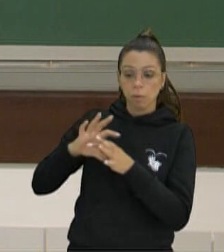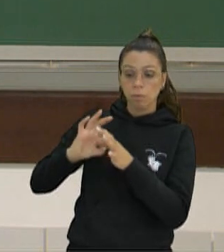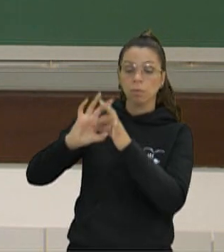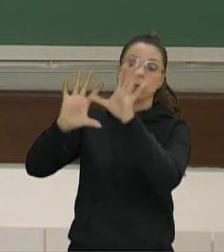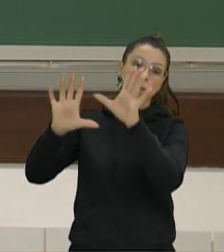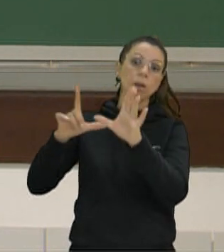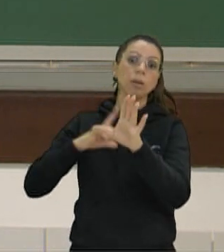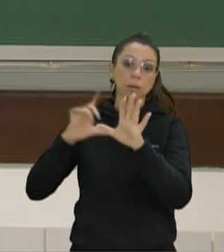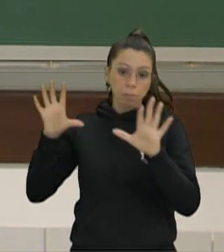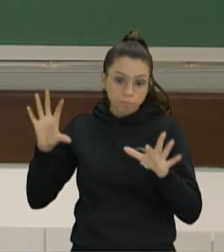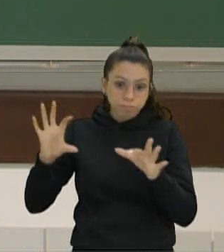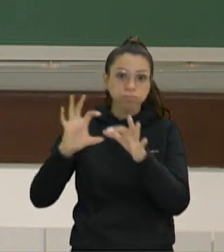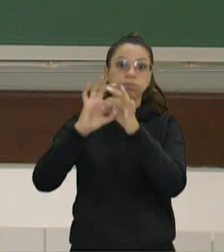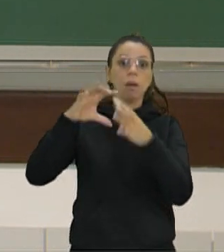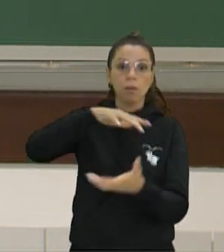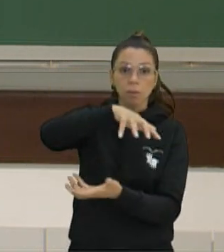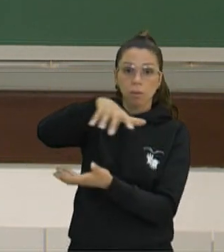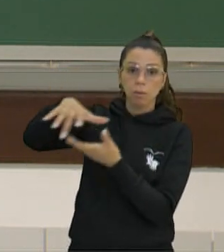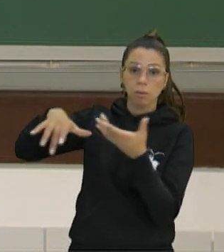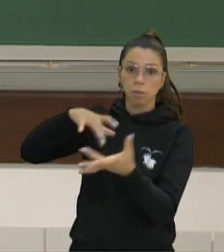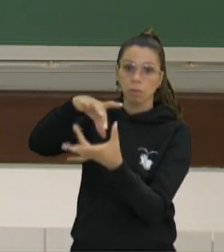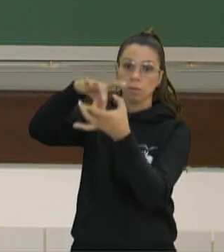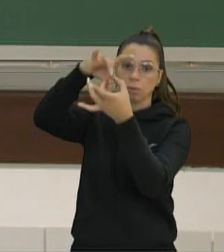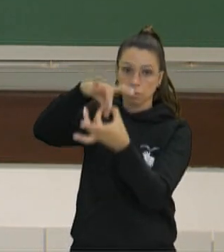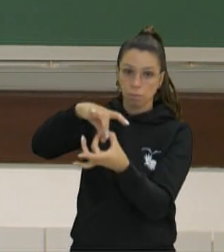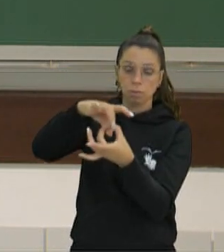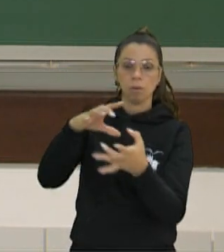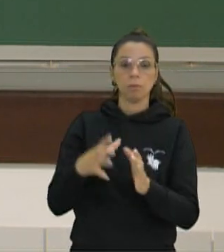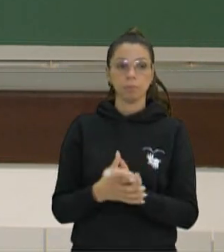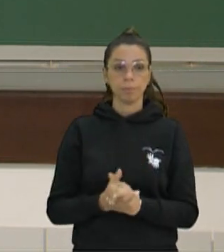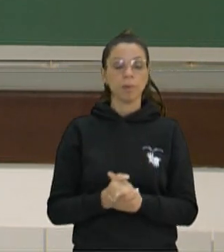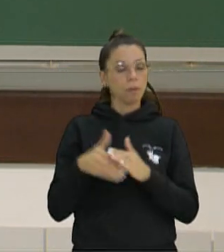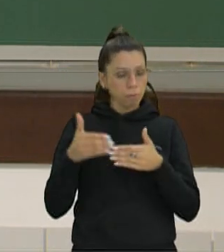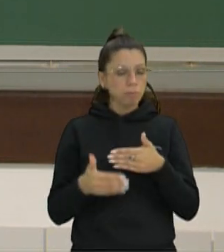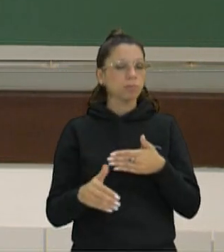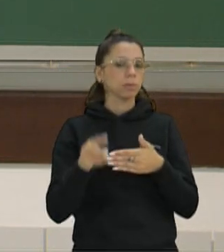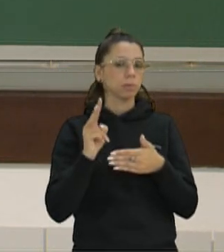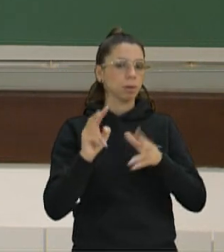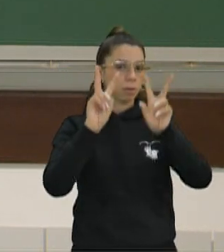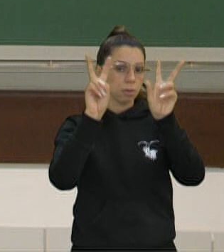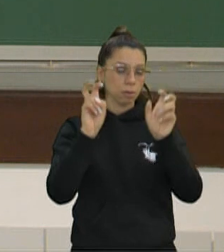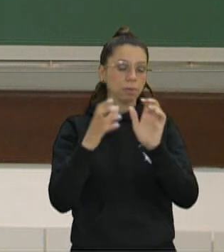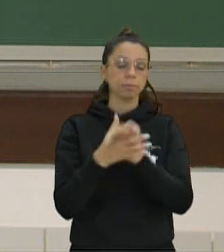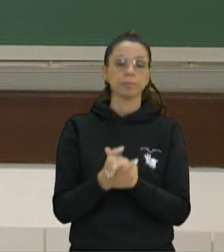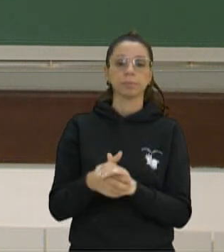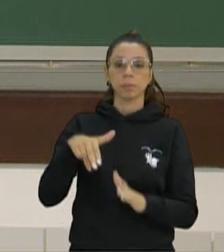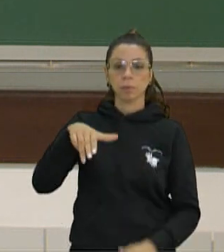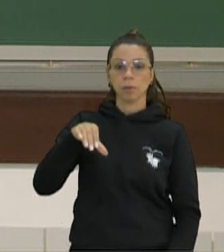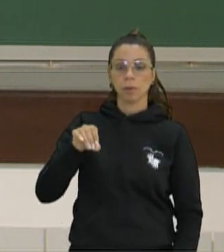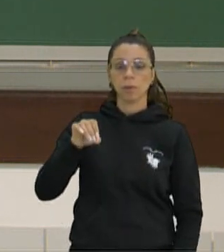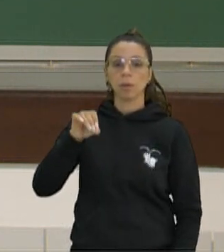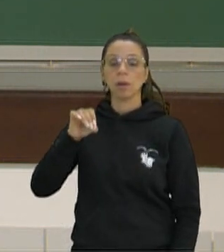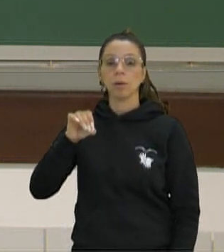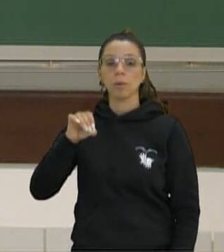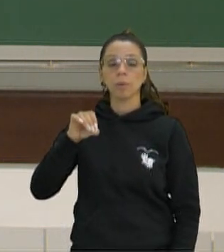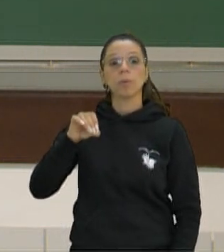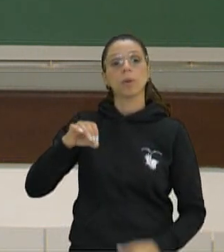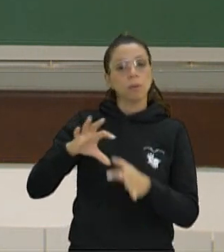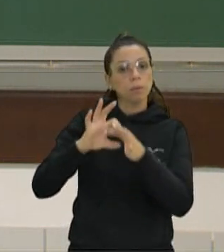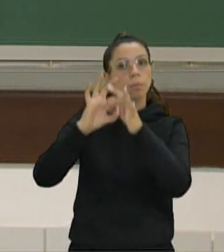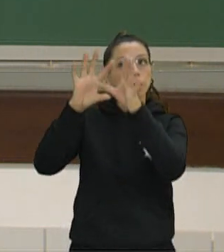100% conectado com a globalização, então a gente vai continuar falando disso. E aí, o neoliberalismo, enquanto ideologia,